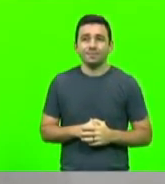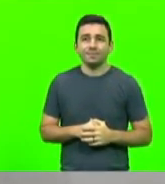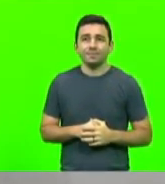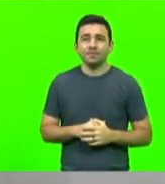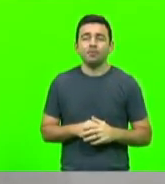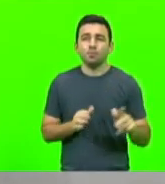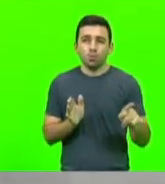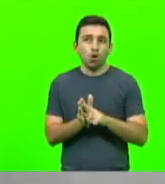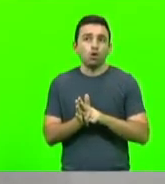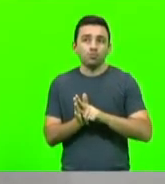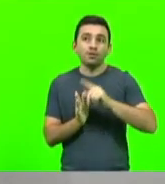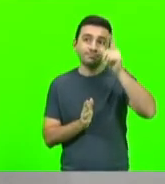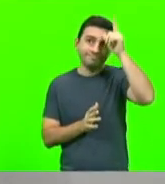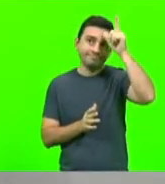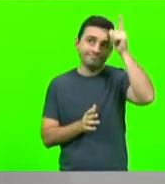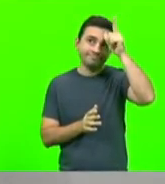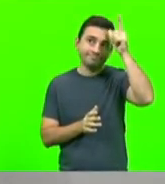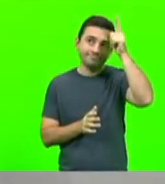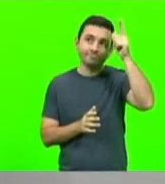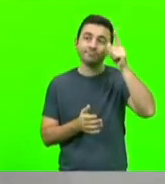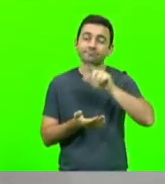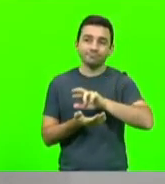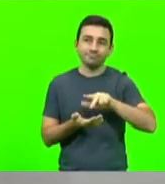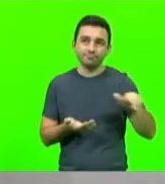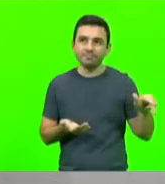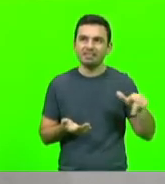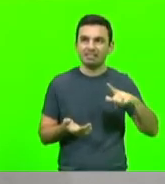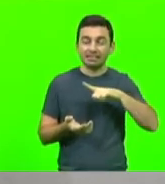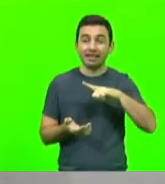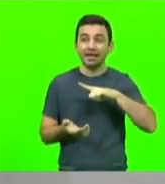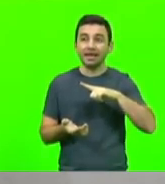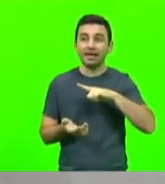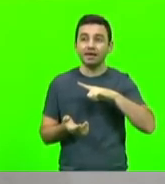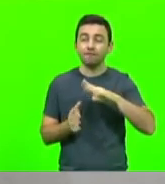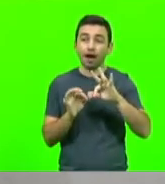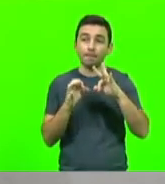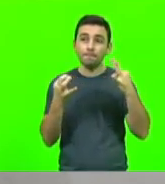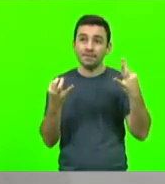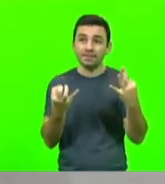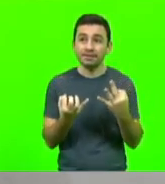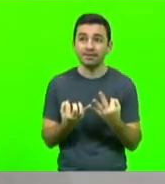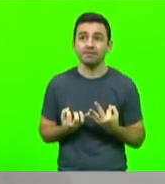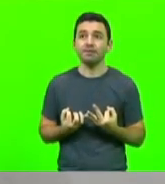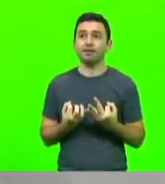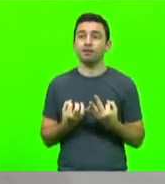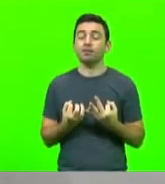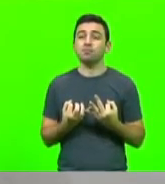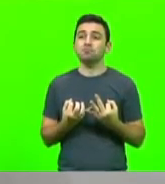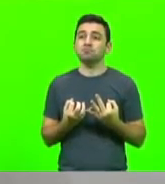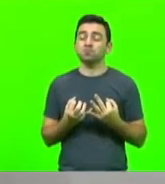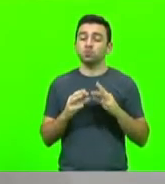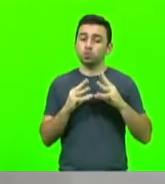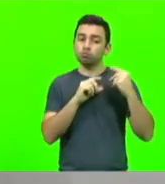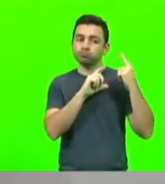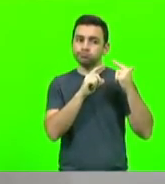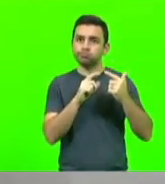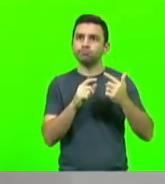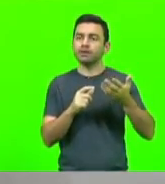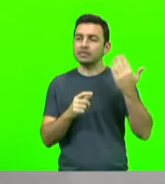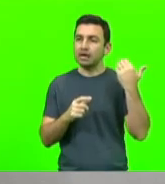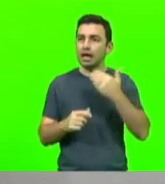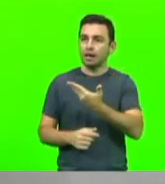germânica, nós temos famílias ali que são tradicionais, nós sabemos reconhecer a importância de cada um daqueles nossos